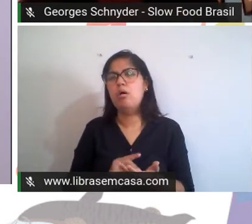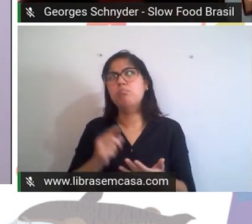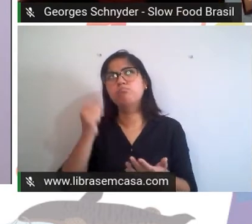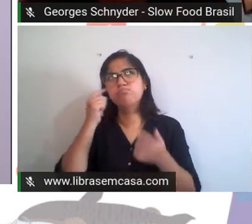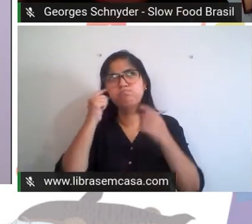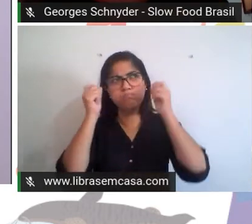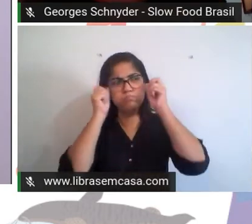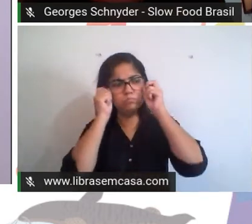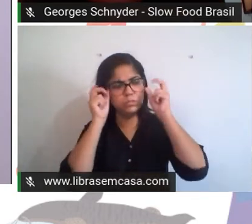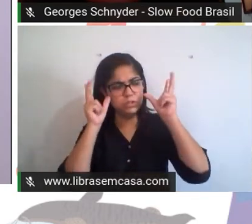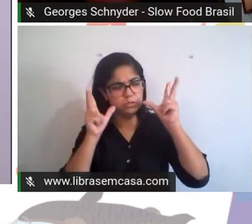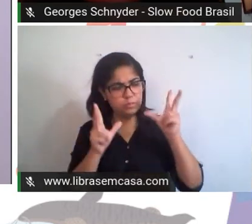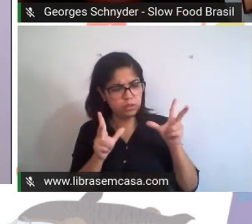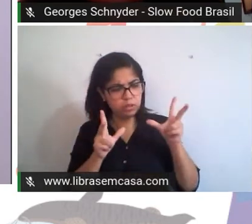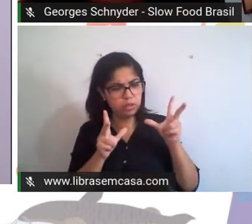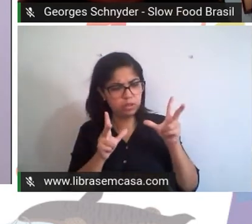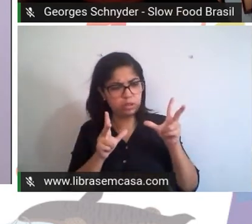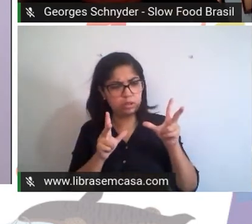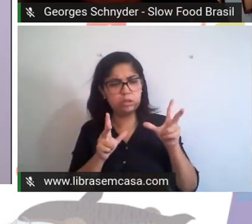atentado a